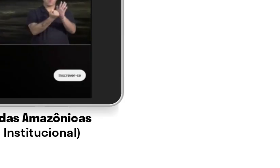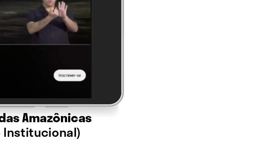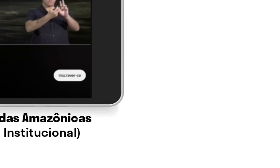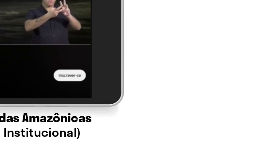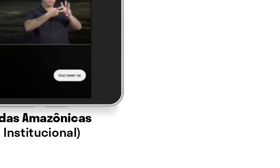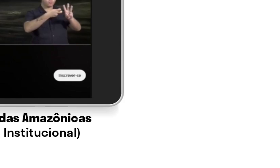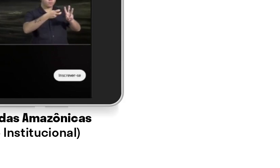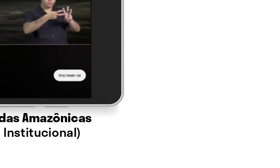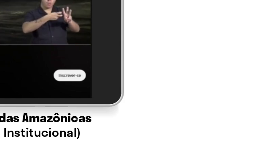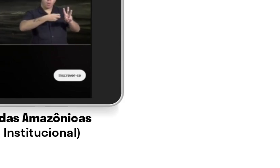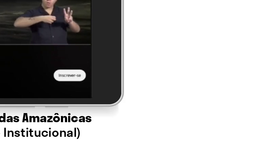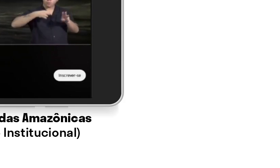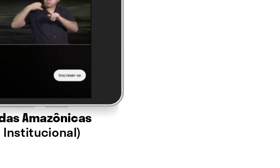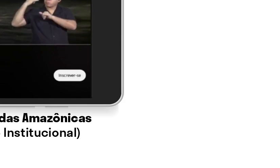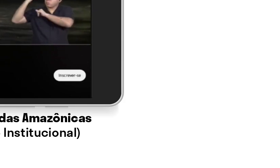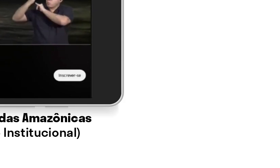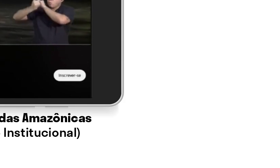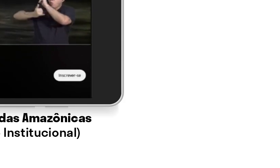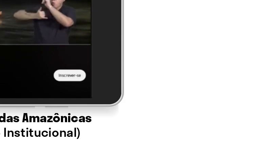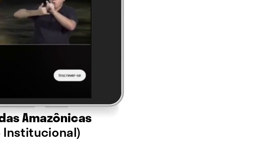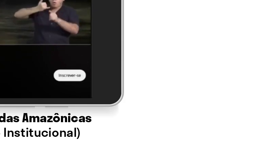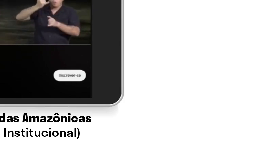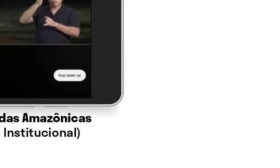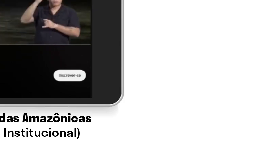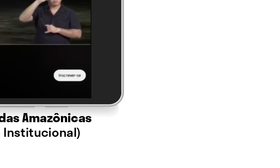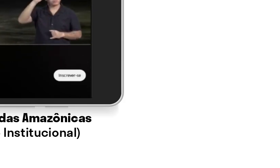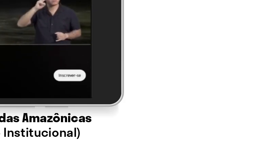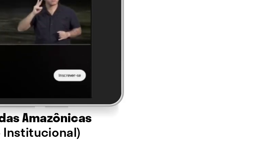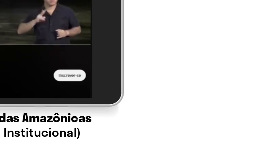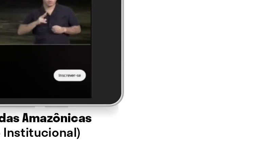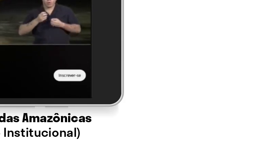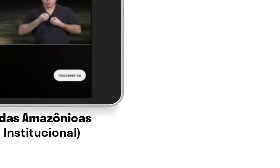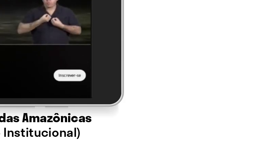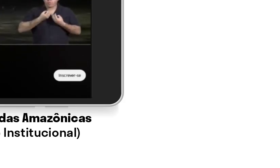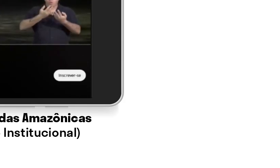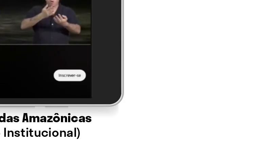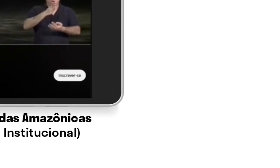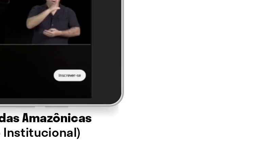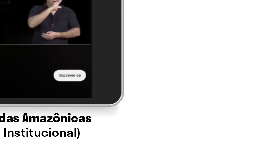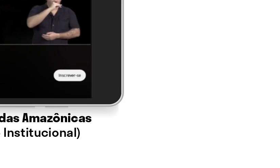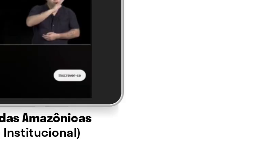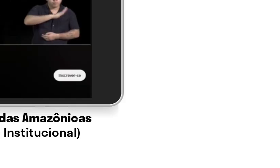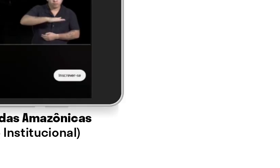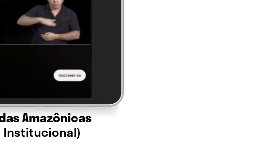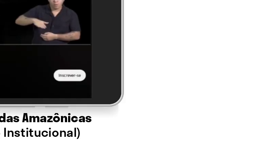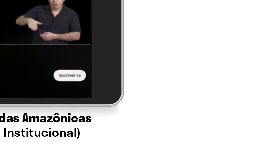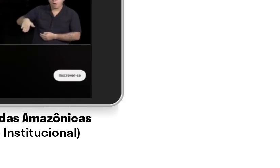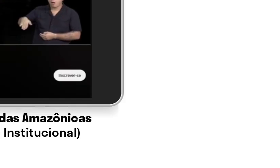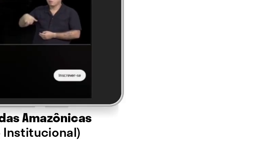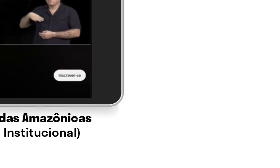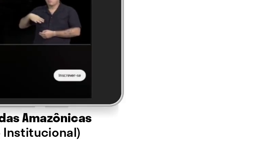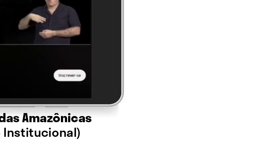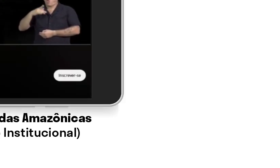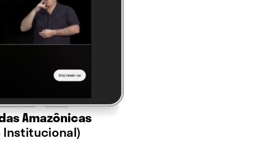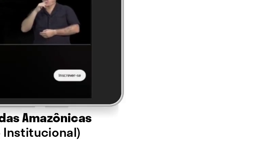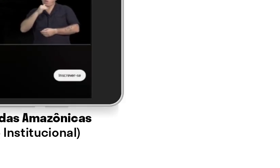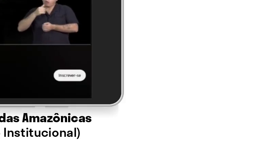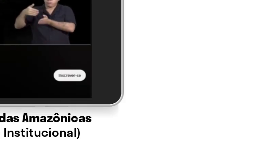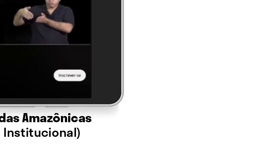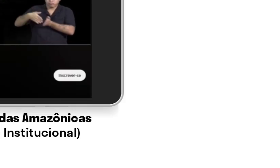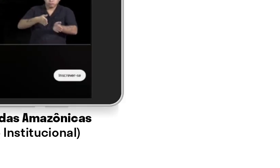os curumins de um rio doce meio abarrotado, Os